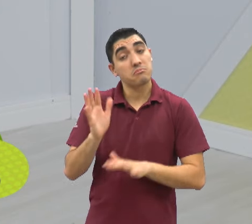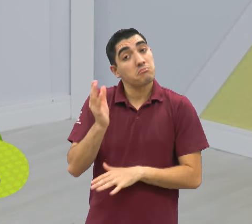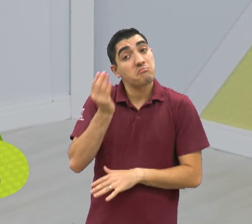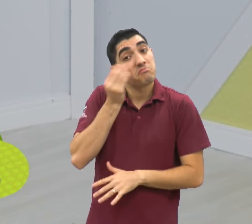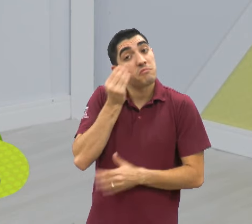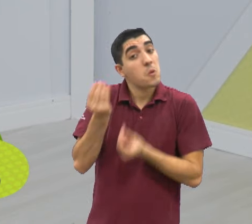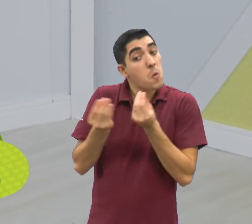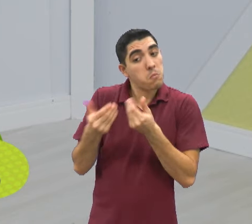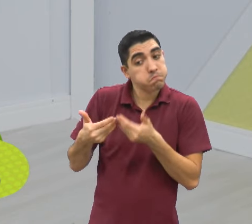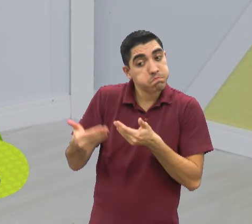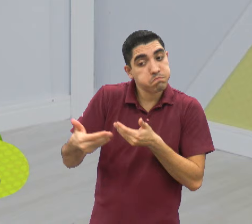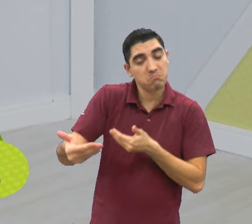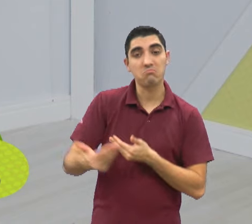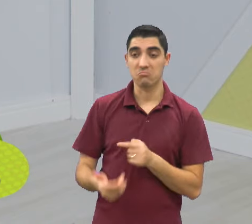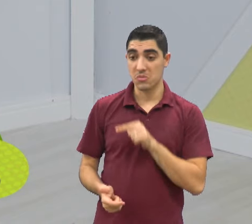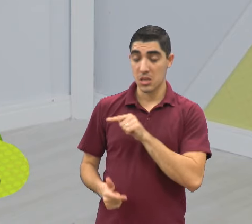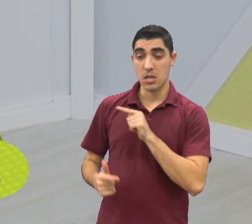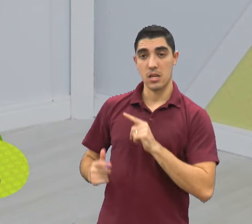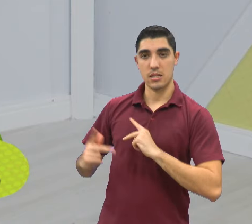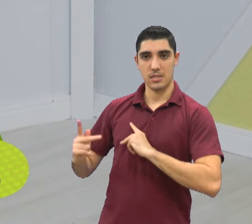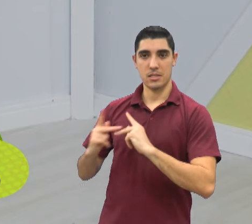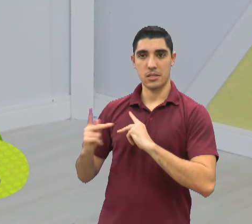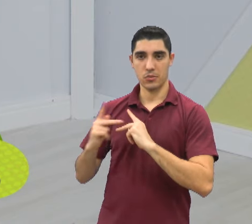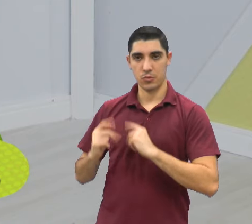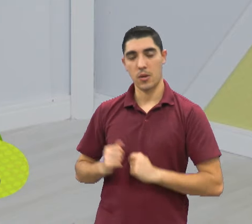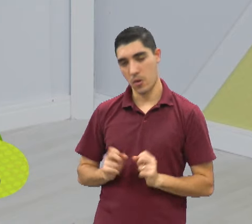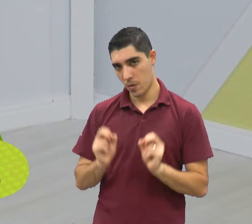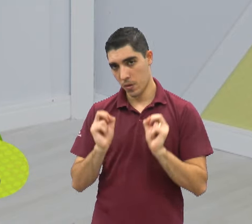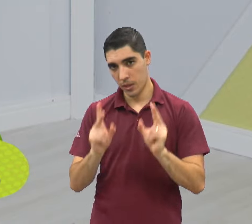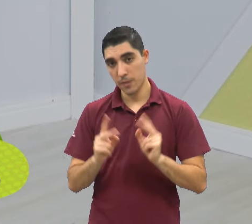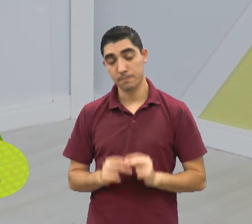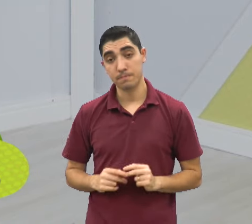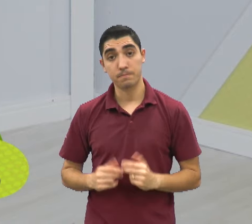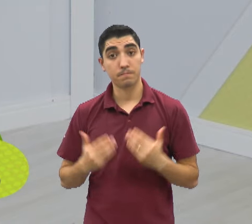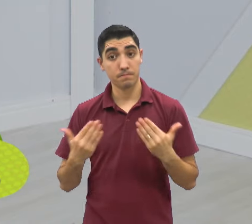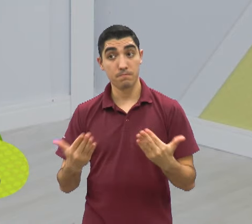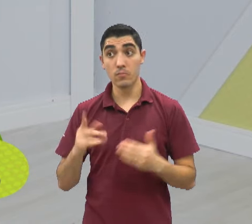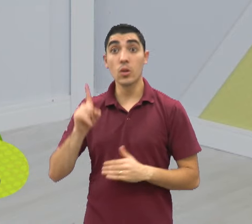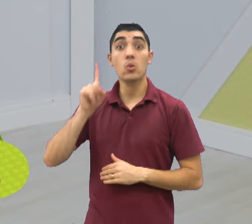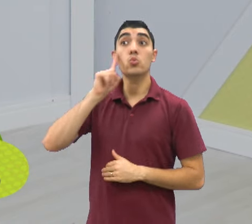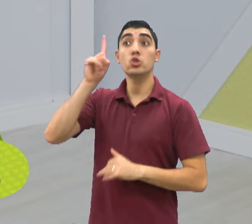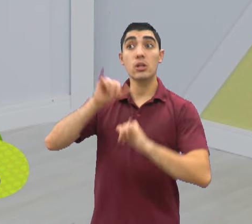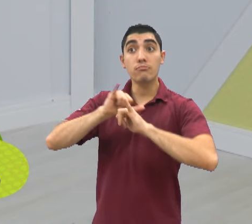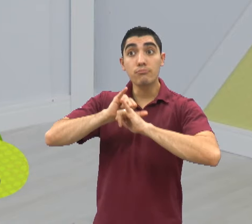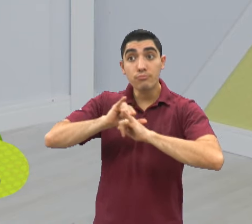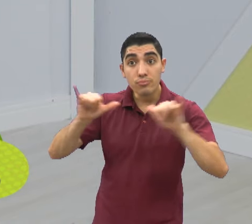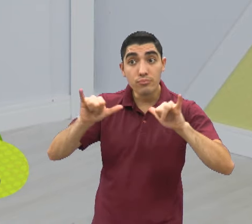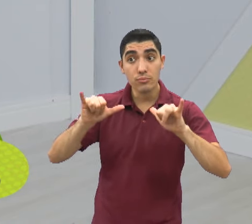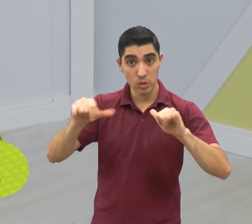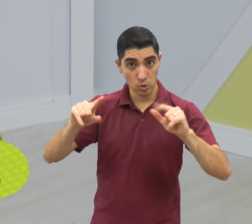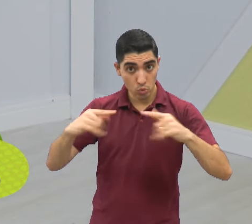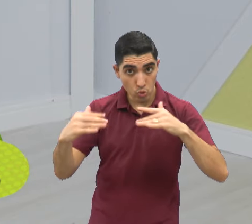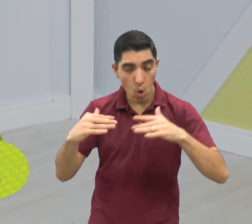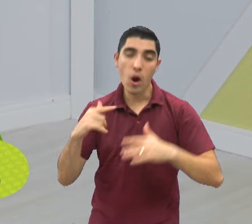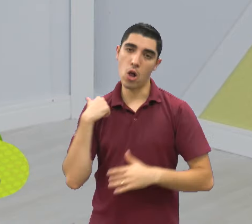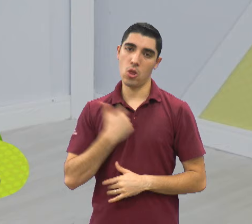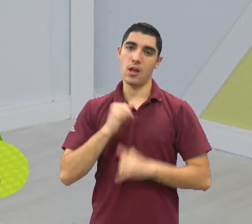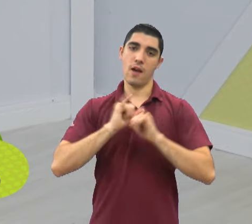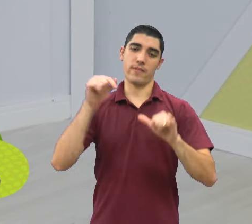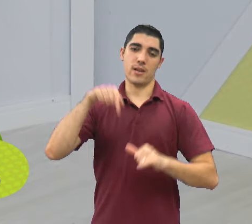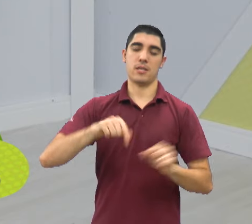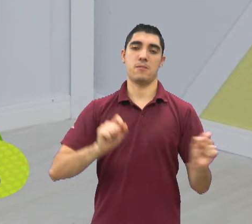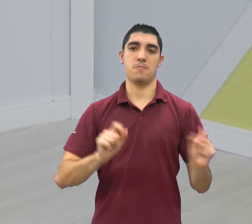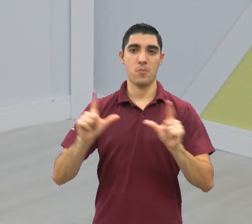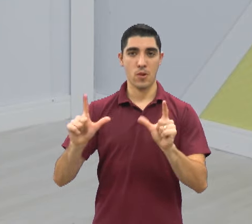conforme as meninas entrarem em quadra num possível playoff, tá certo? Assim que divulgarem as datas, claro, a gente informa para você aqui dentro do nosso Hora